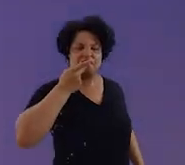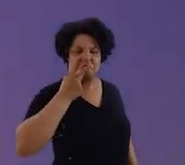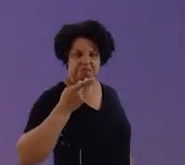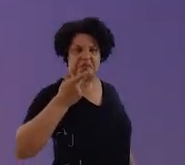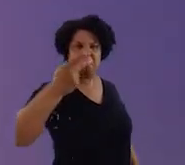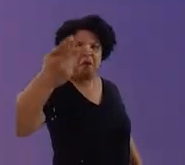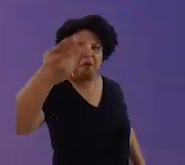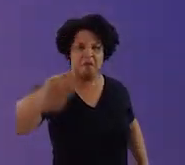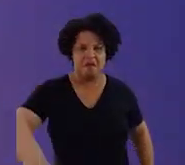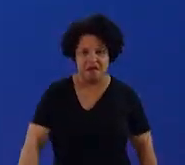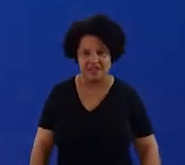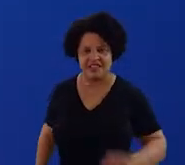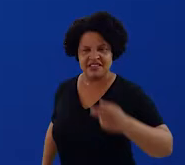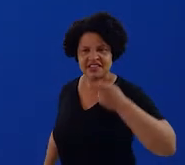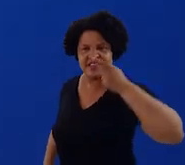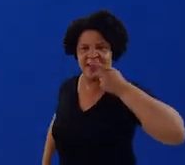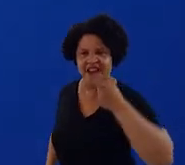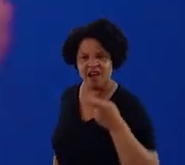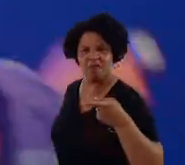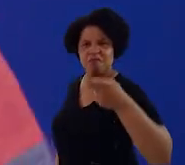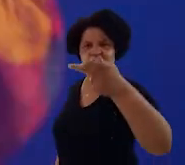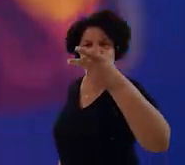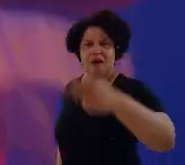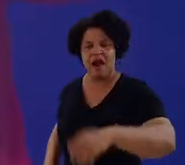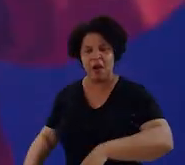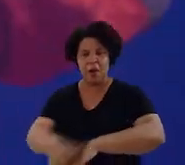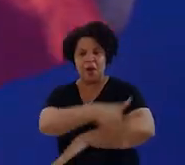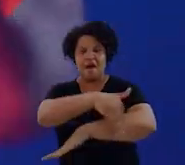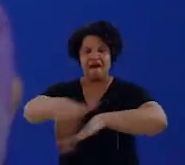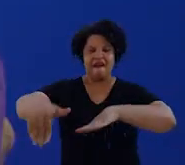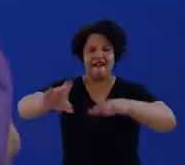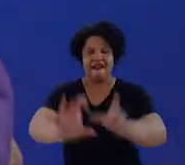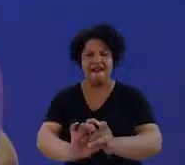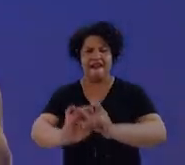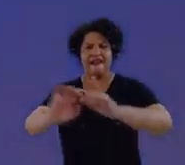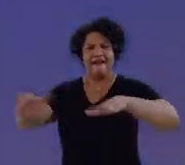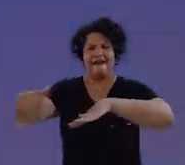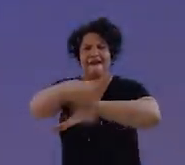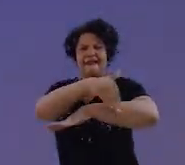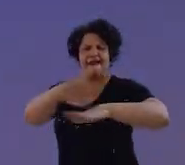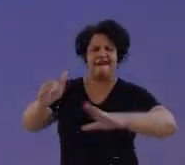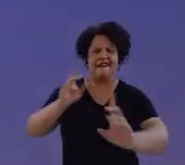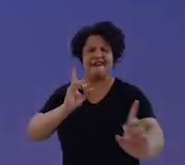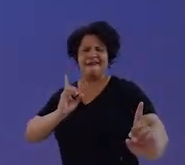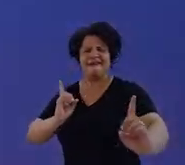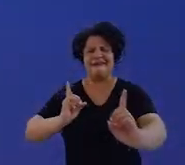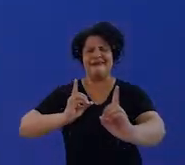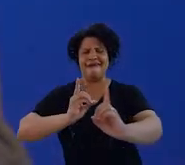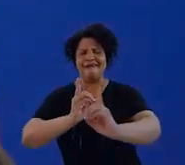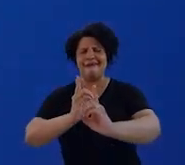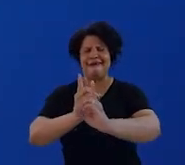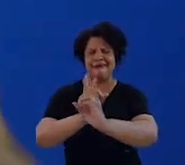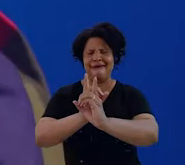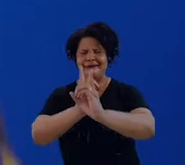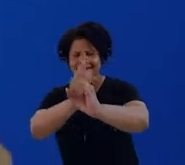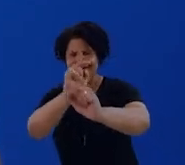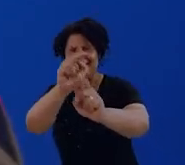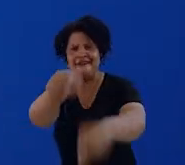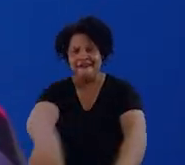Foda-se seu hype. Foda-se seu hype. Na rua é Counter Strike. Na rua é Counter